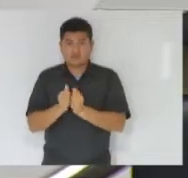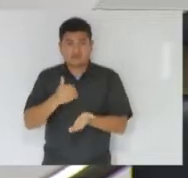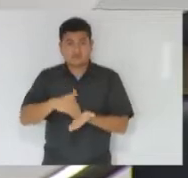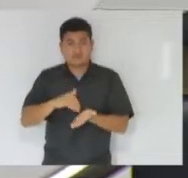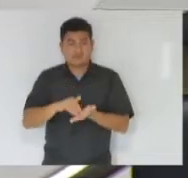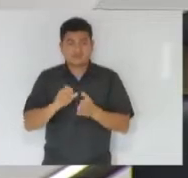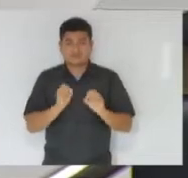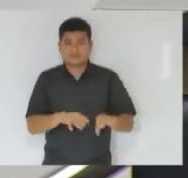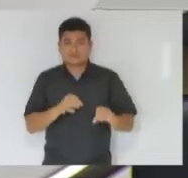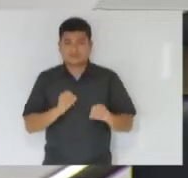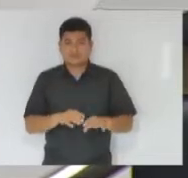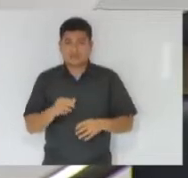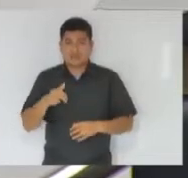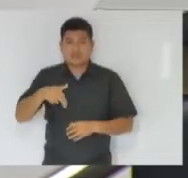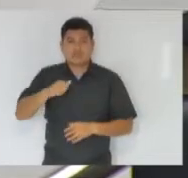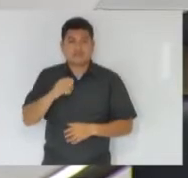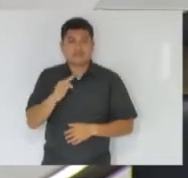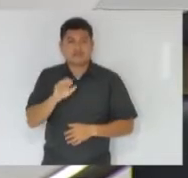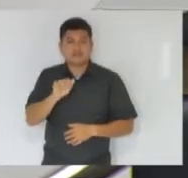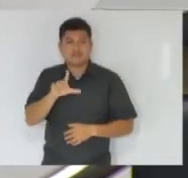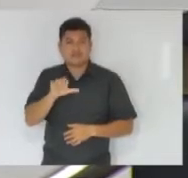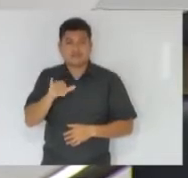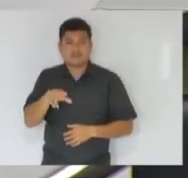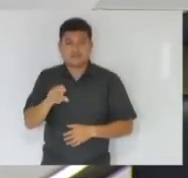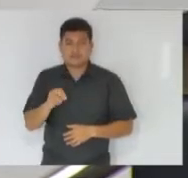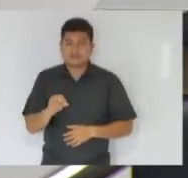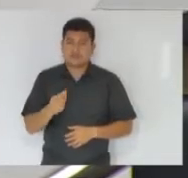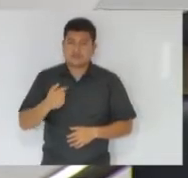Educação, secretário Natalino, no qual eu levei